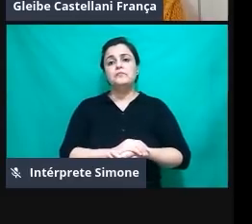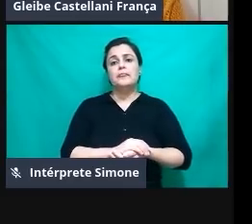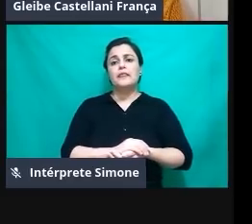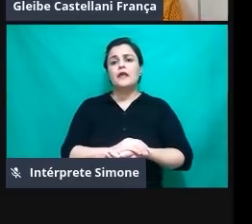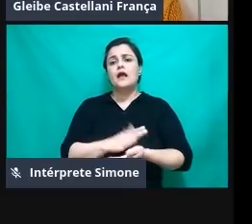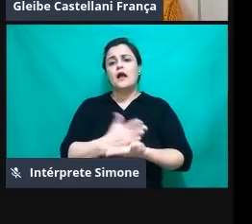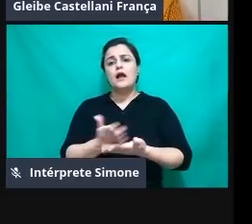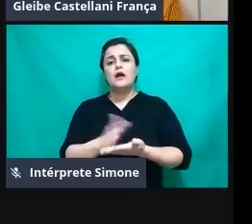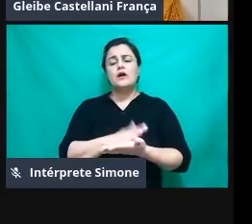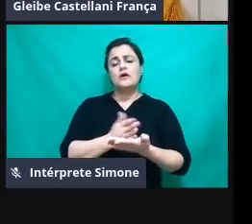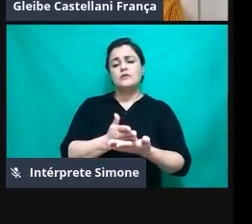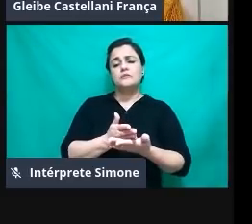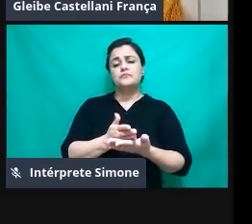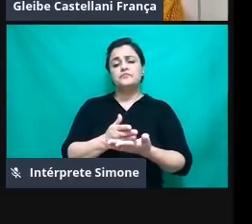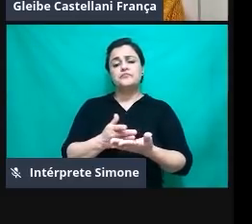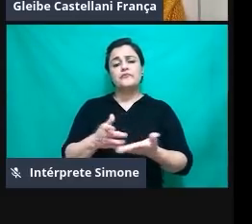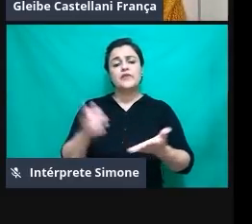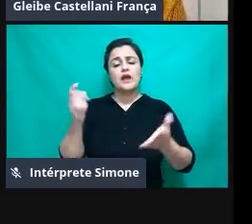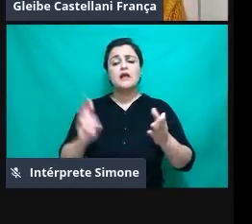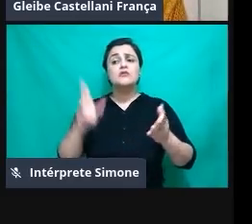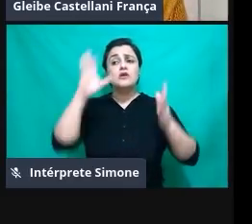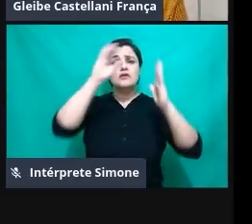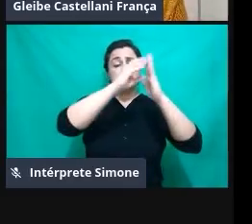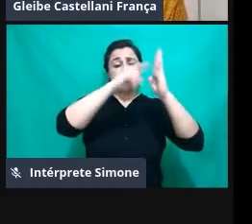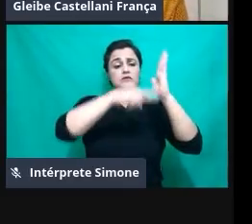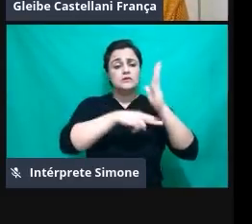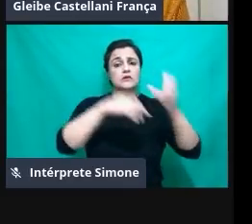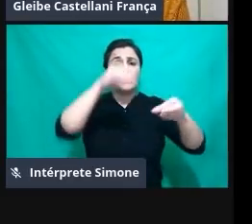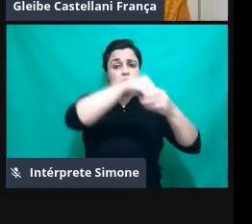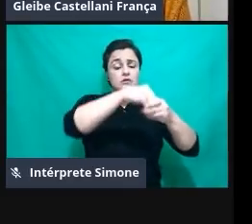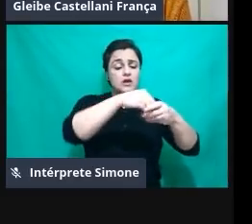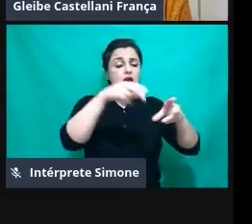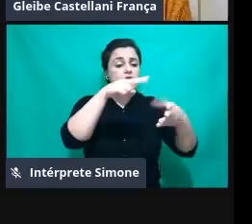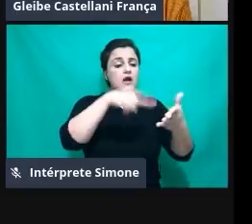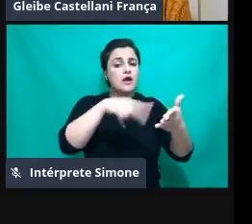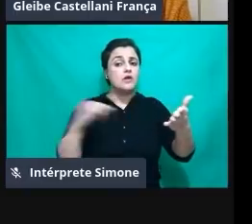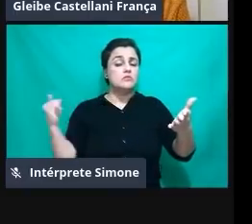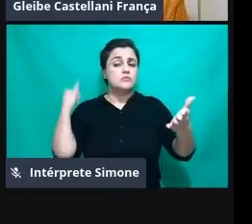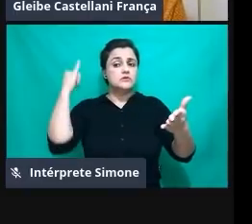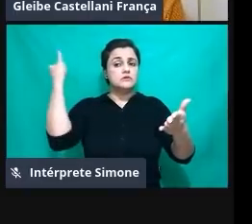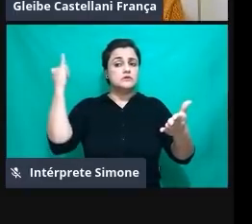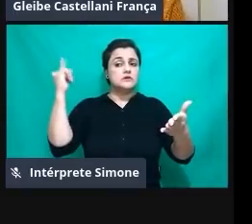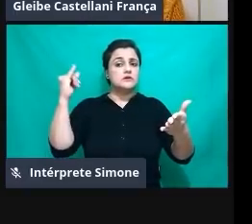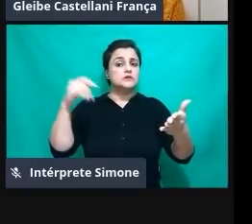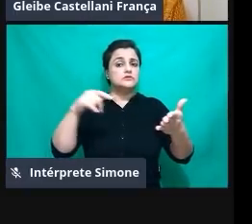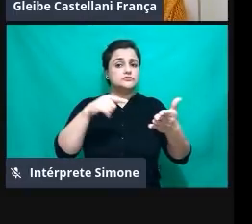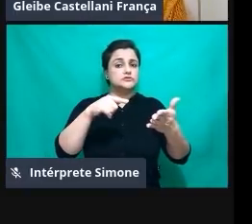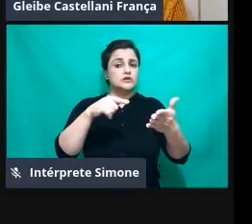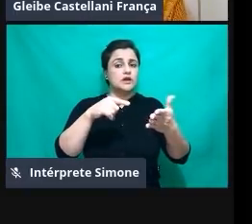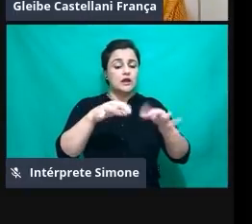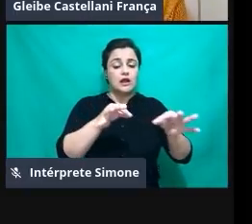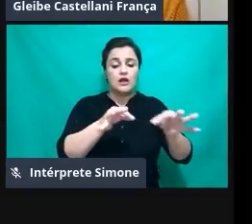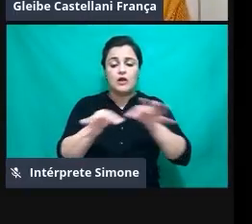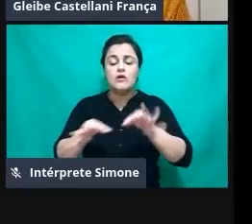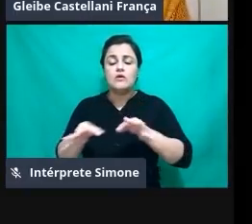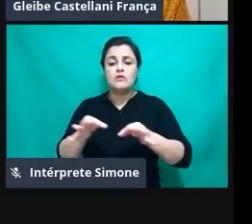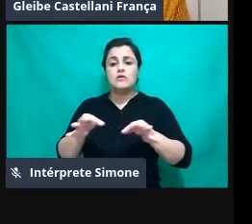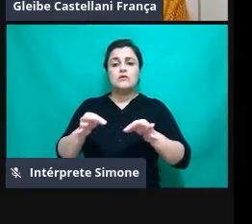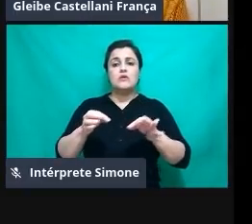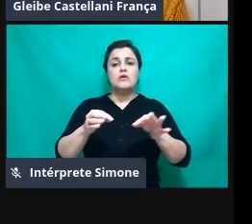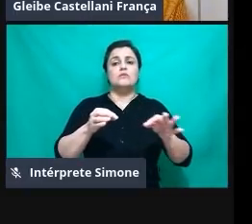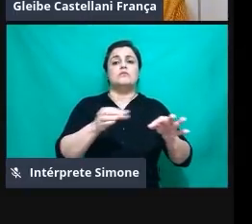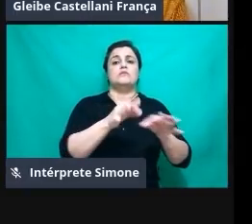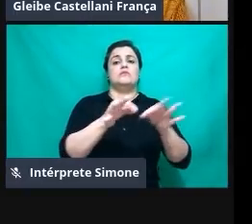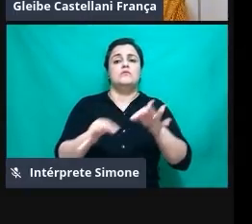a reorganização do conteúdo, que foi a álgebra, né, a probabilidade e a estatística. Aí ele